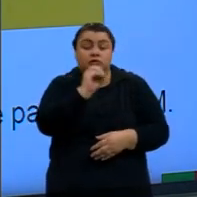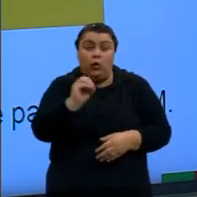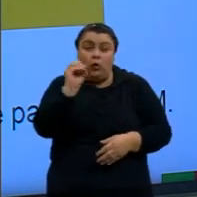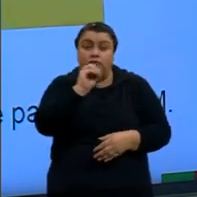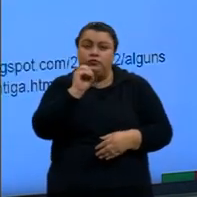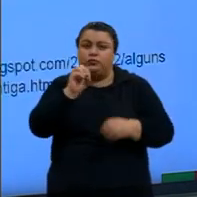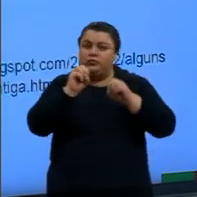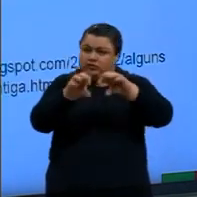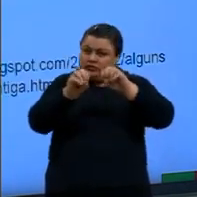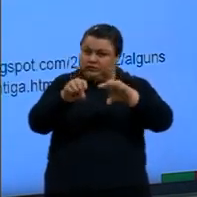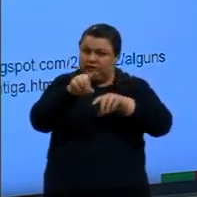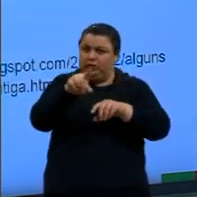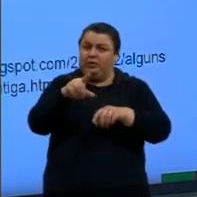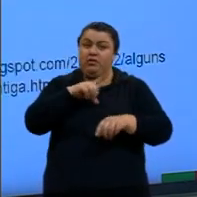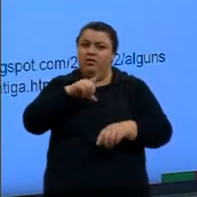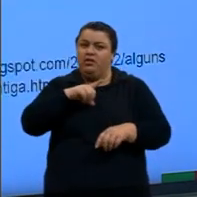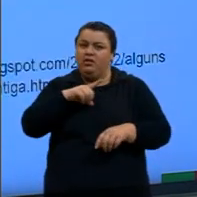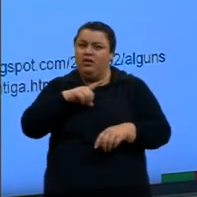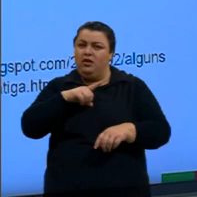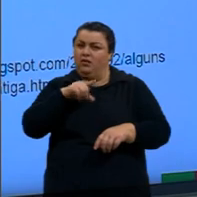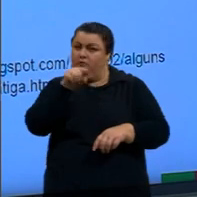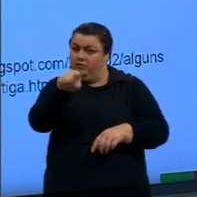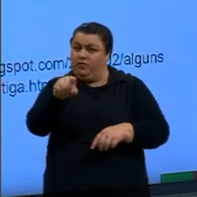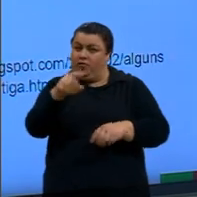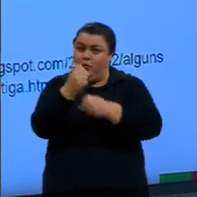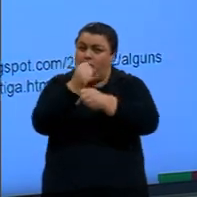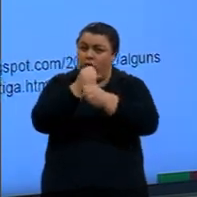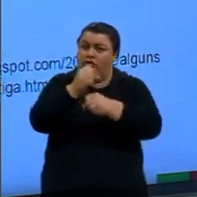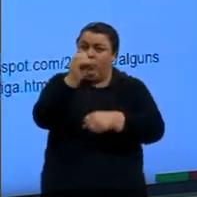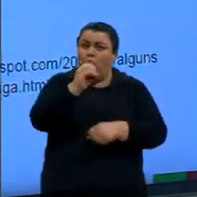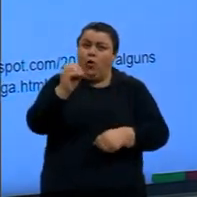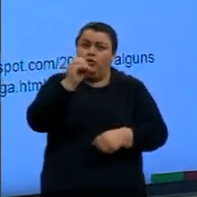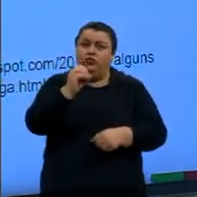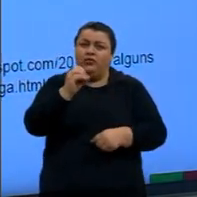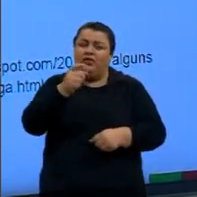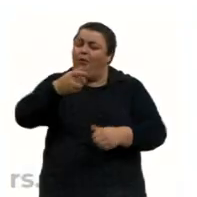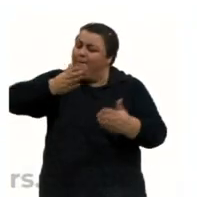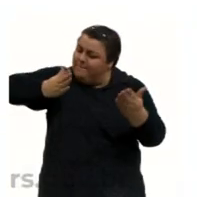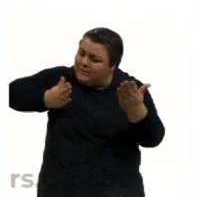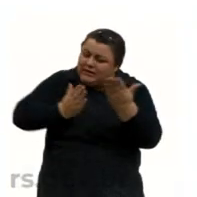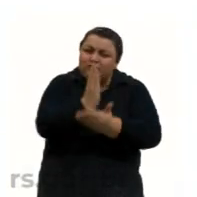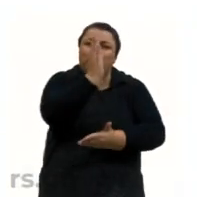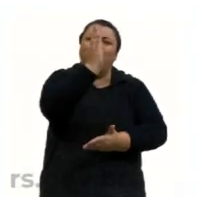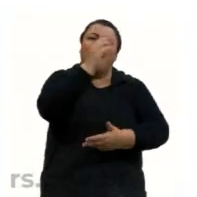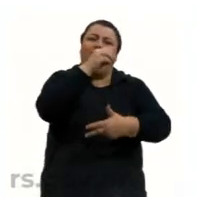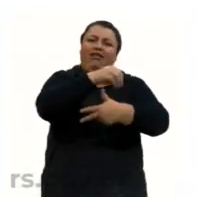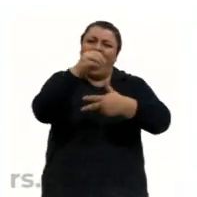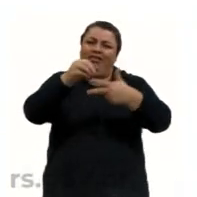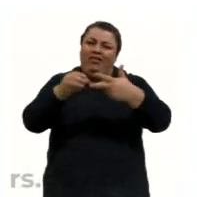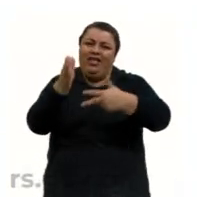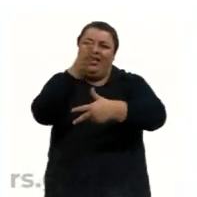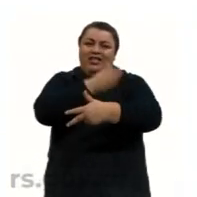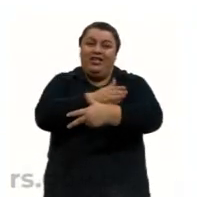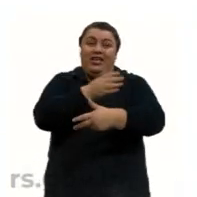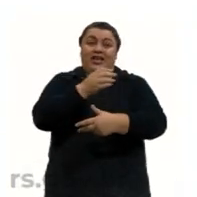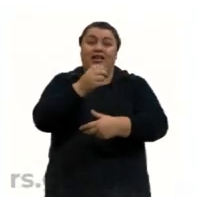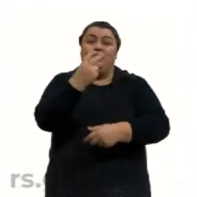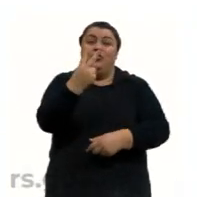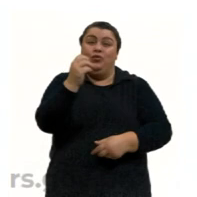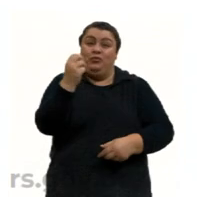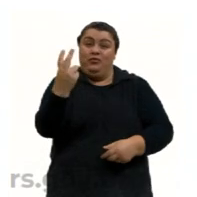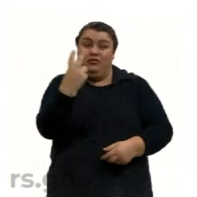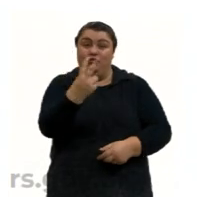para te auxiliar nessa boa nota que todos iremos tirar neném então partiu passar em 2022 vamos